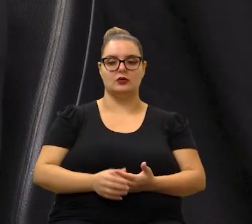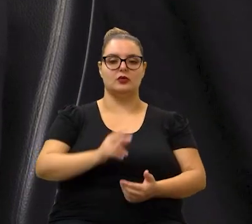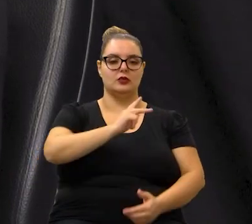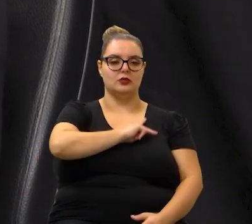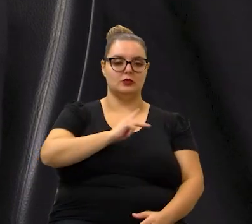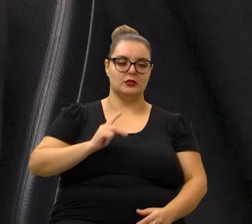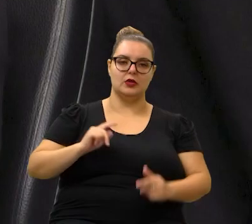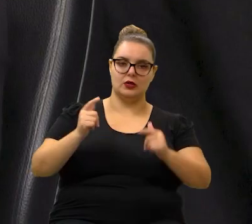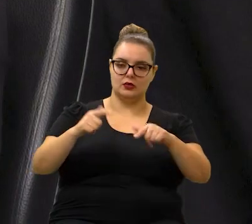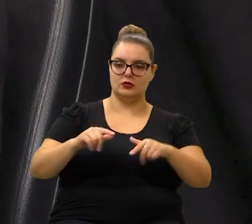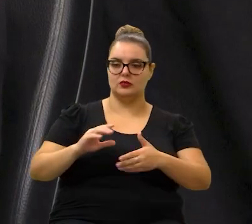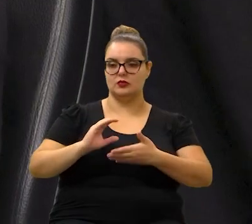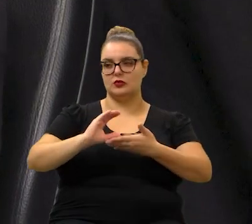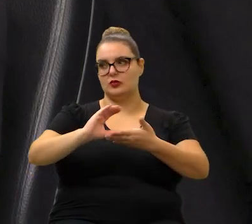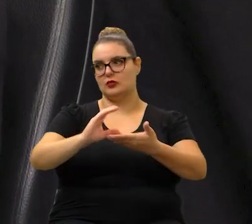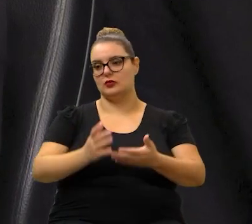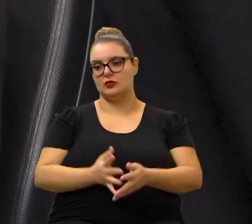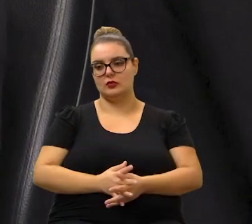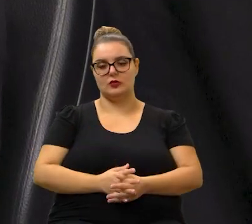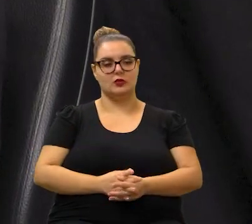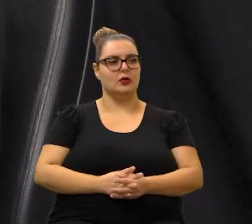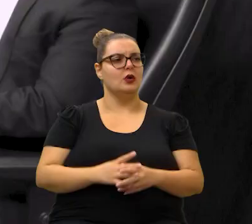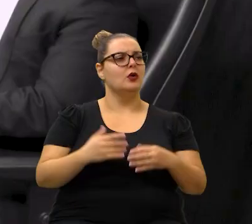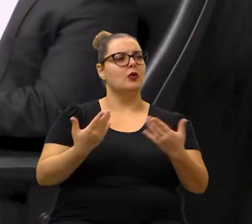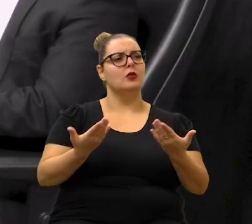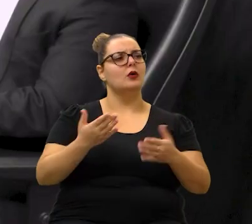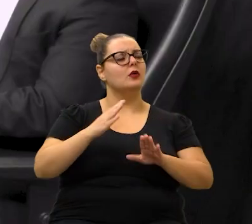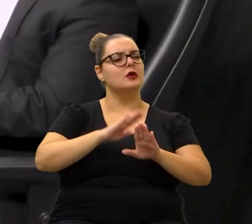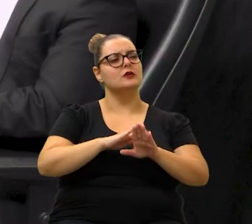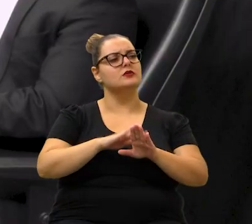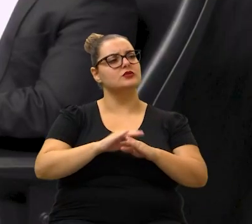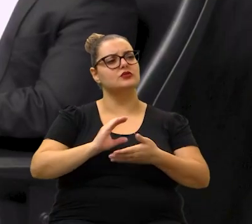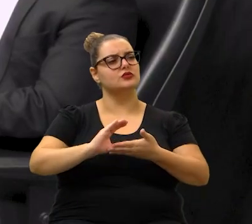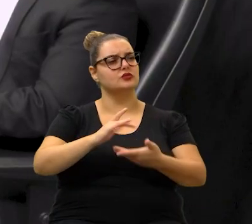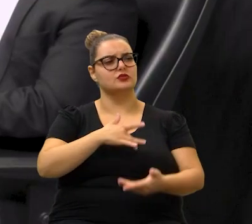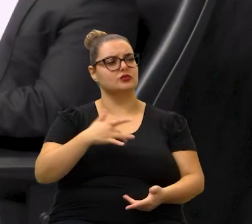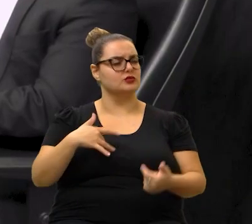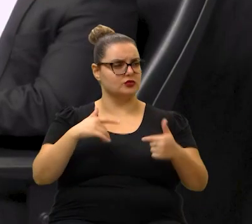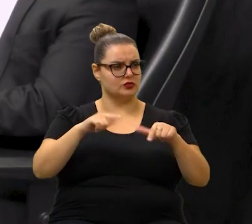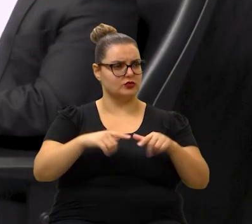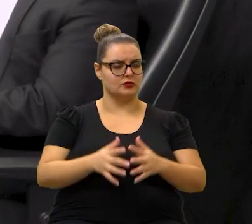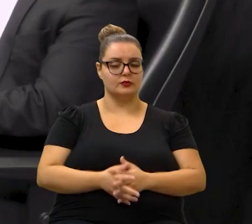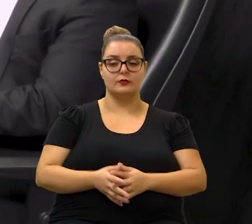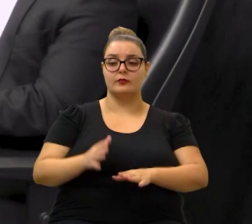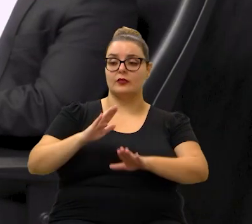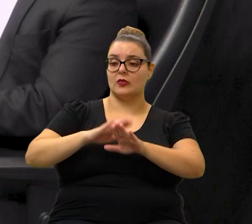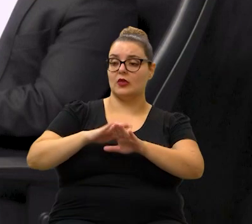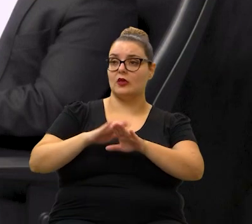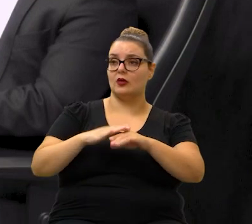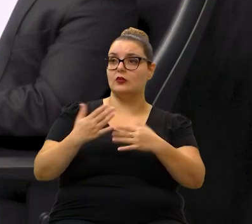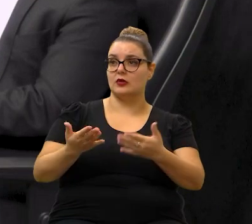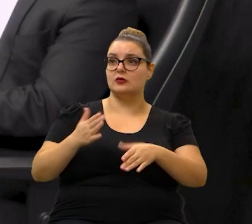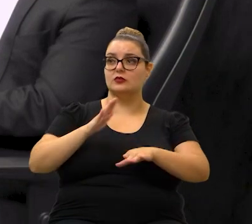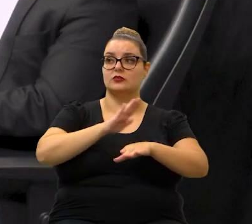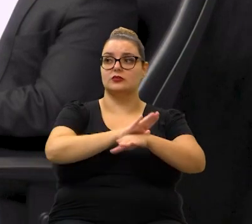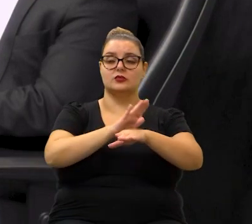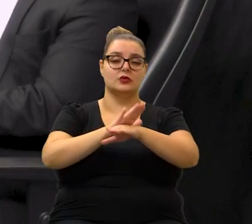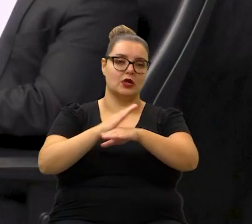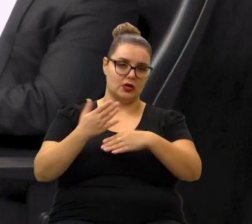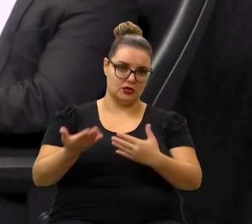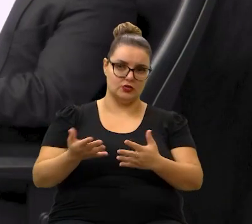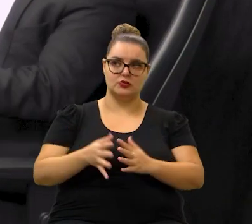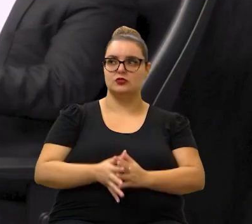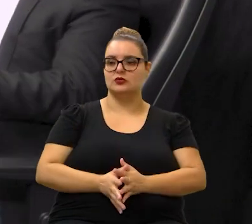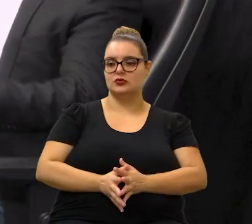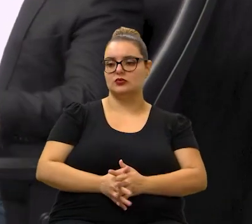local do do Conselho Qual que é a função do Conselho de saúde local a função é ajudar